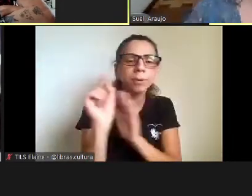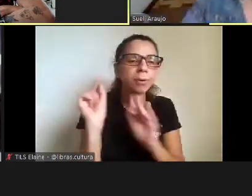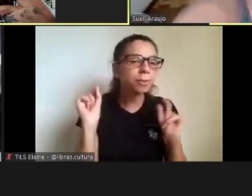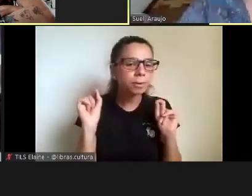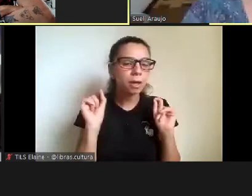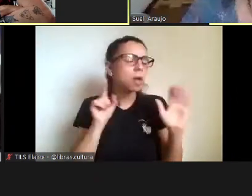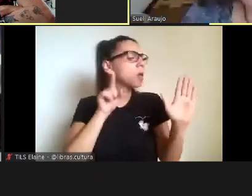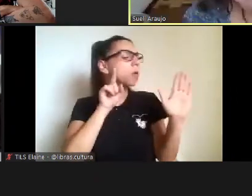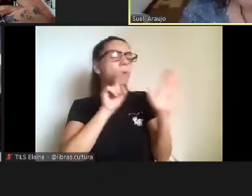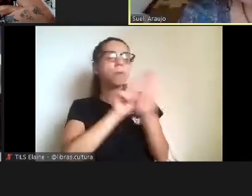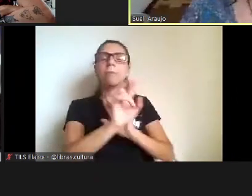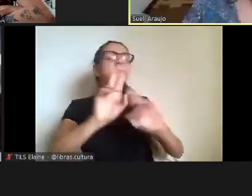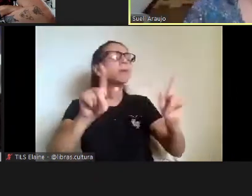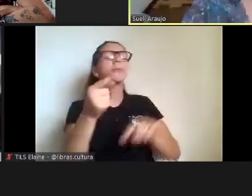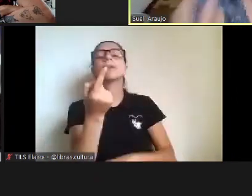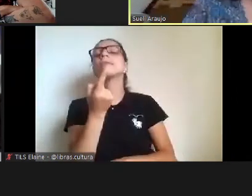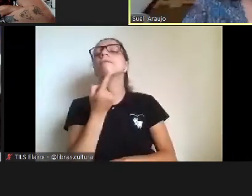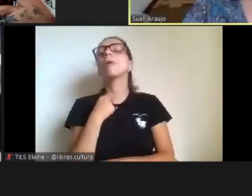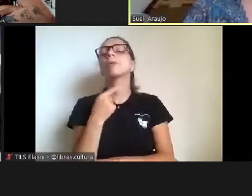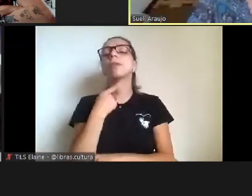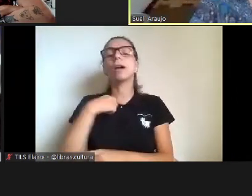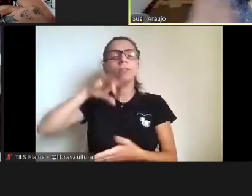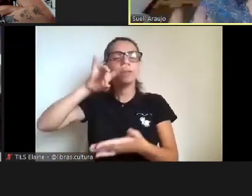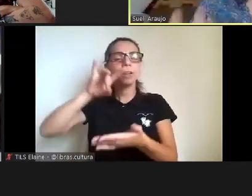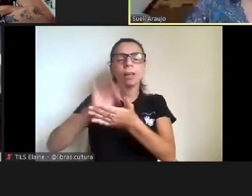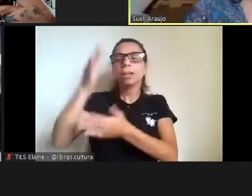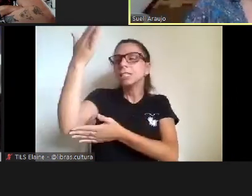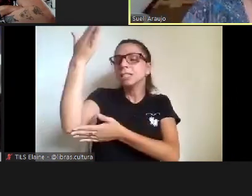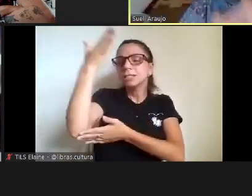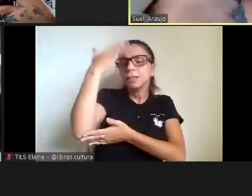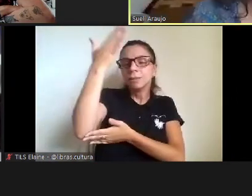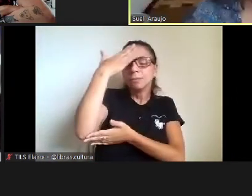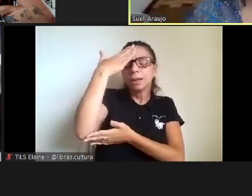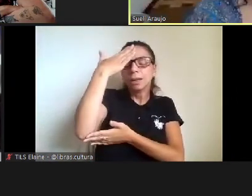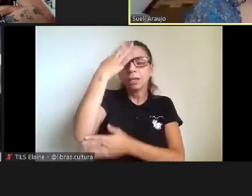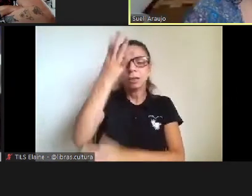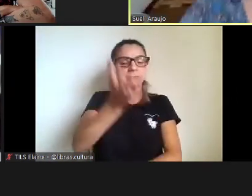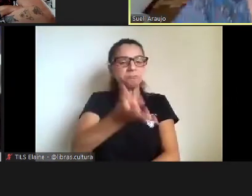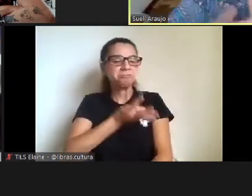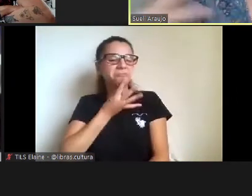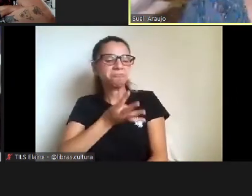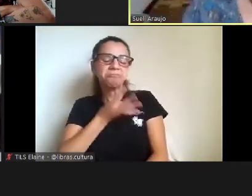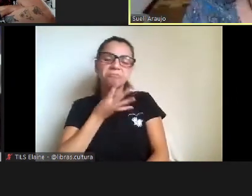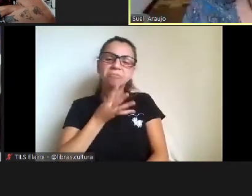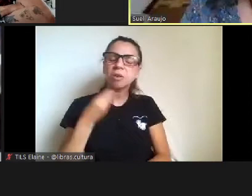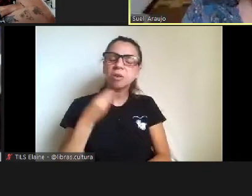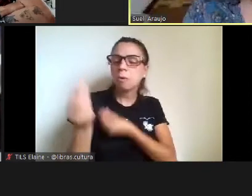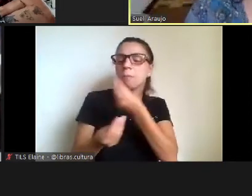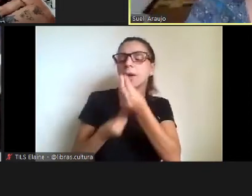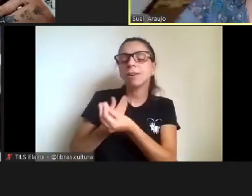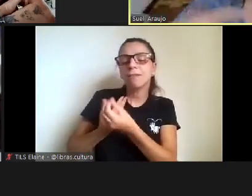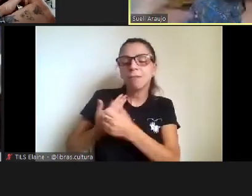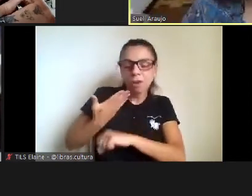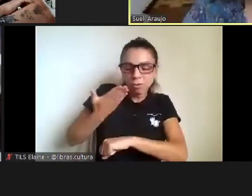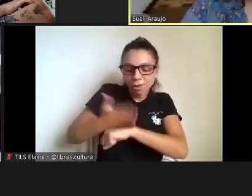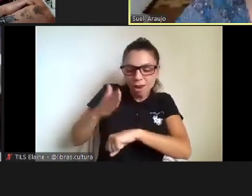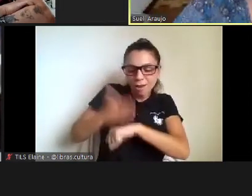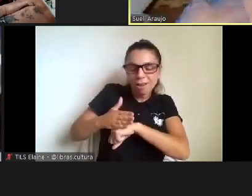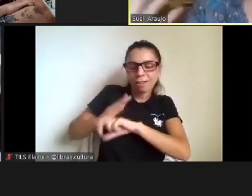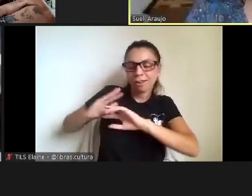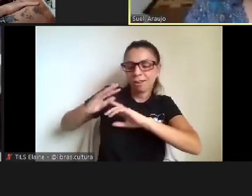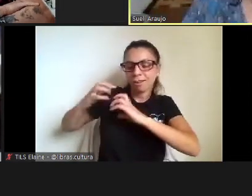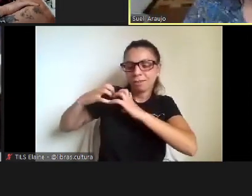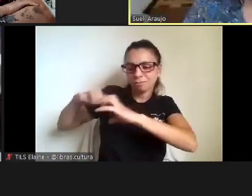é mais um desejo de saber, de conhecer como foi se ensaiar, como foi